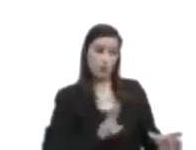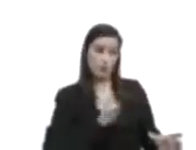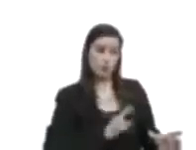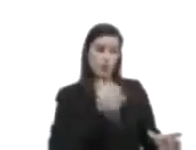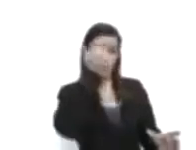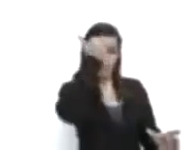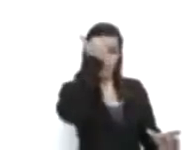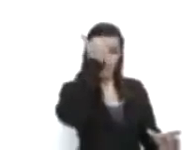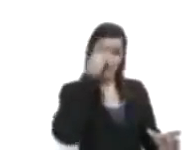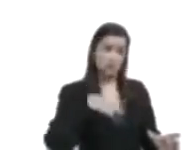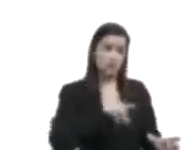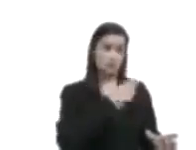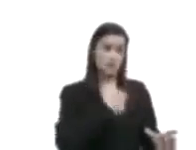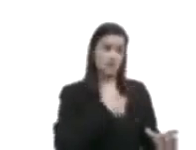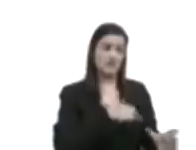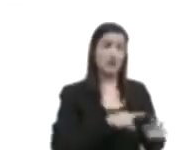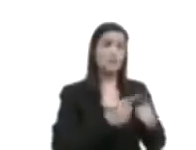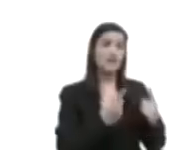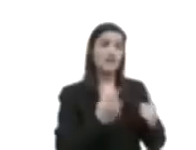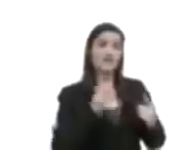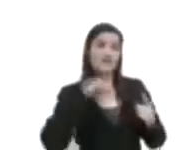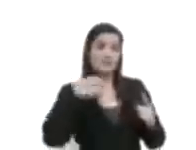de desamarrar as alparcas,